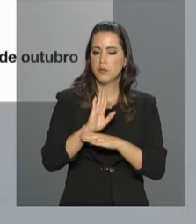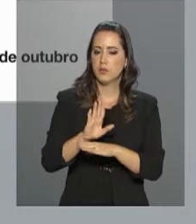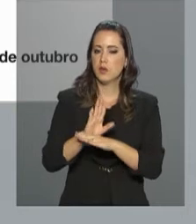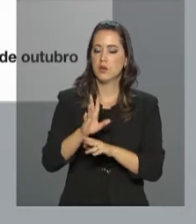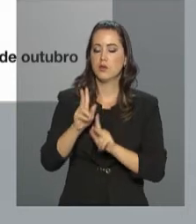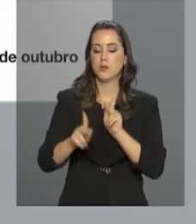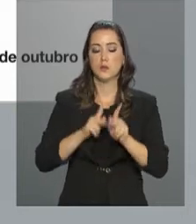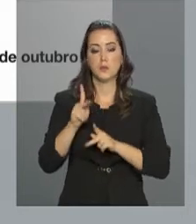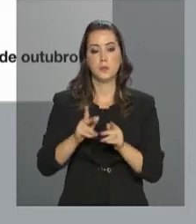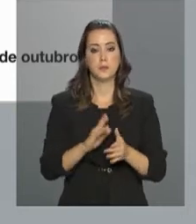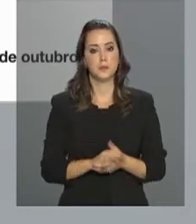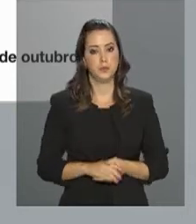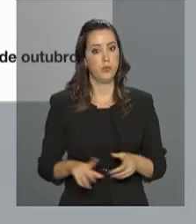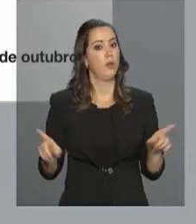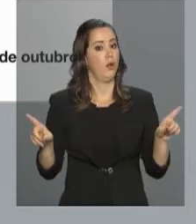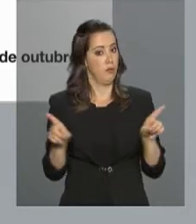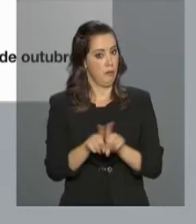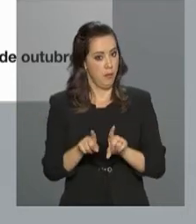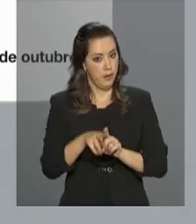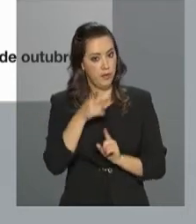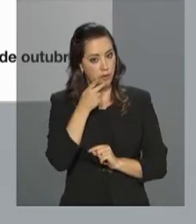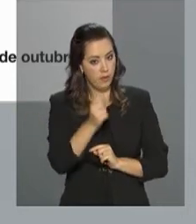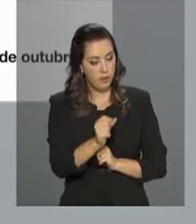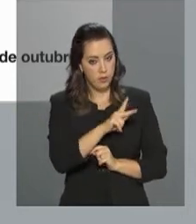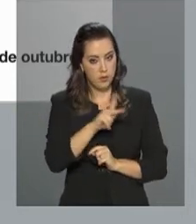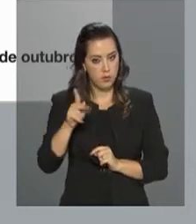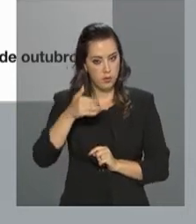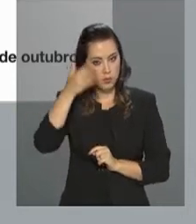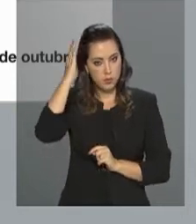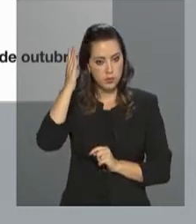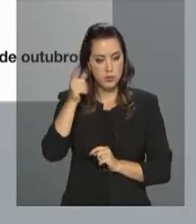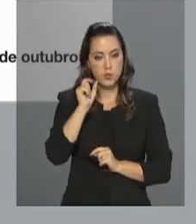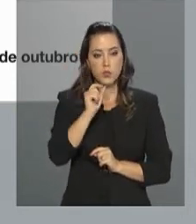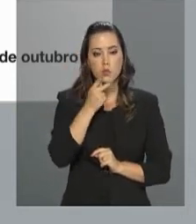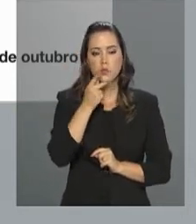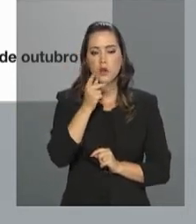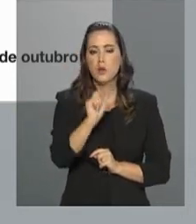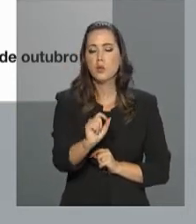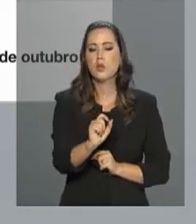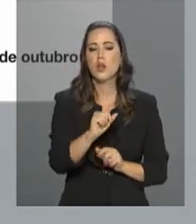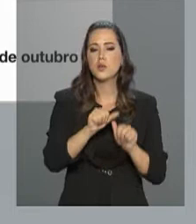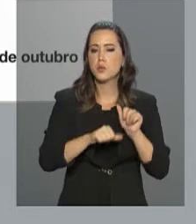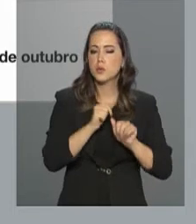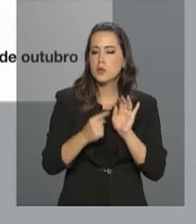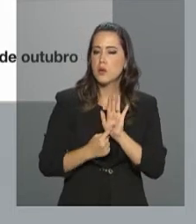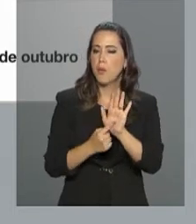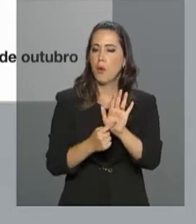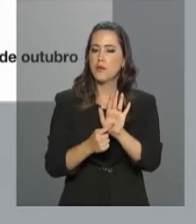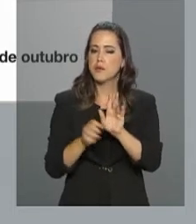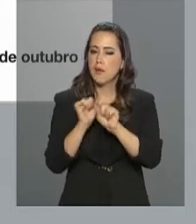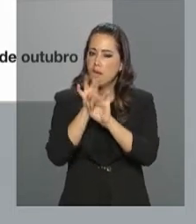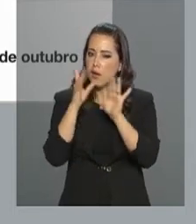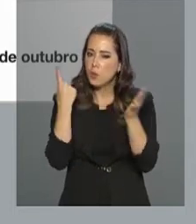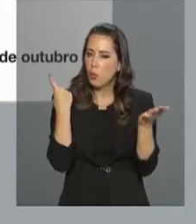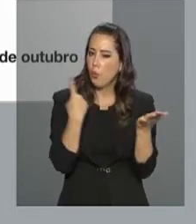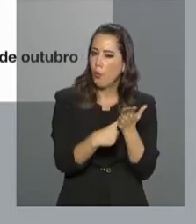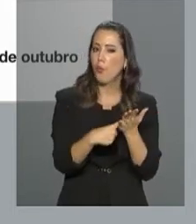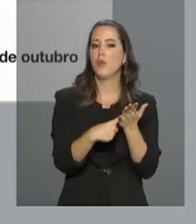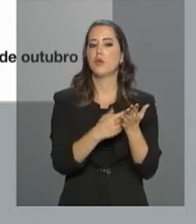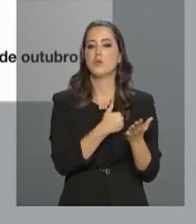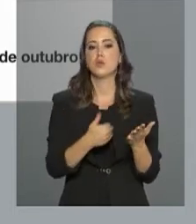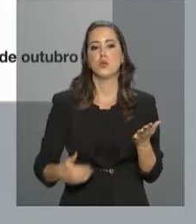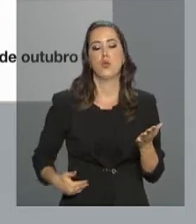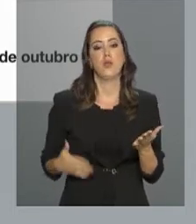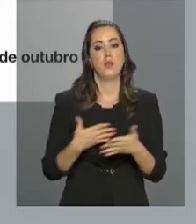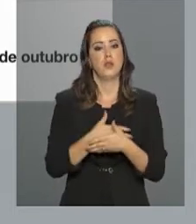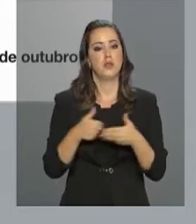que beneficiam a população. Além disso, para o presidente, as mudanças deixam claro o compromisso do governo em